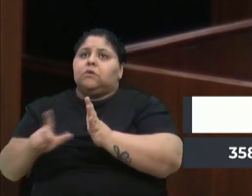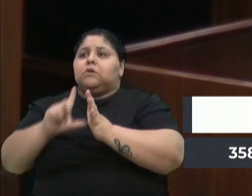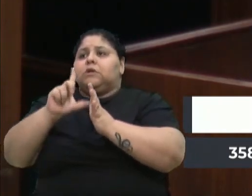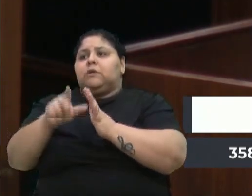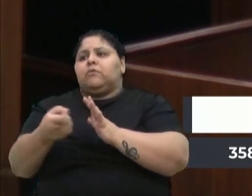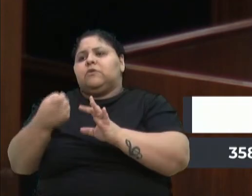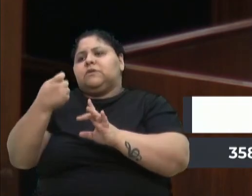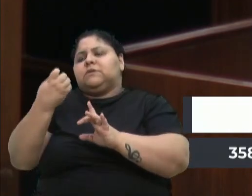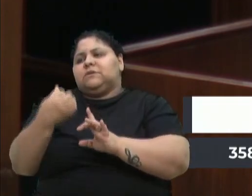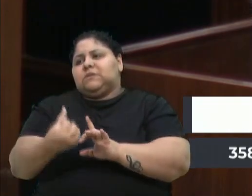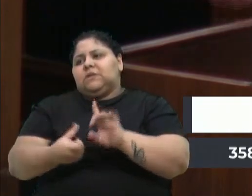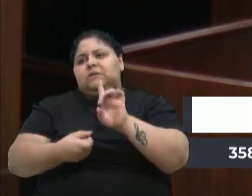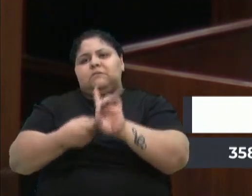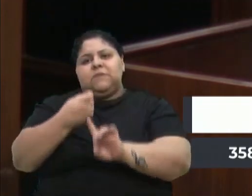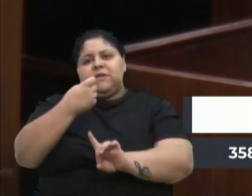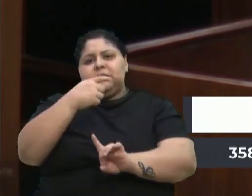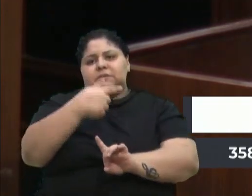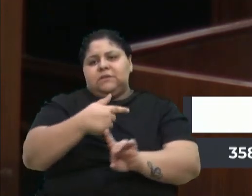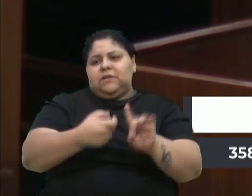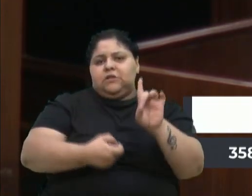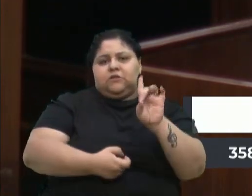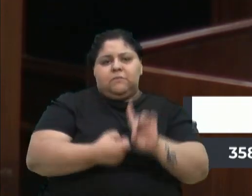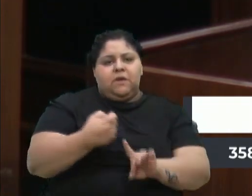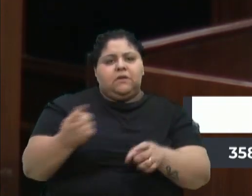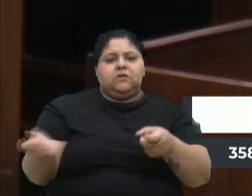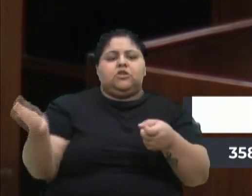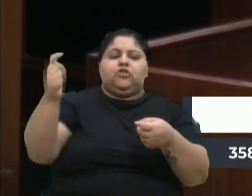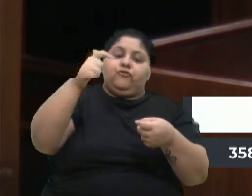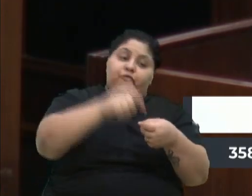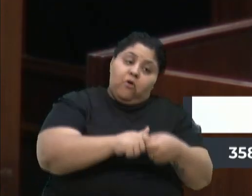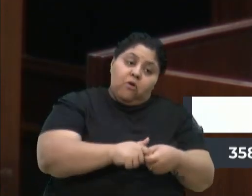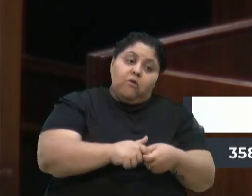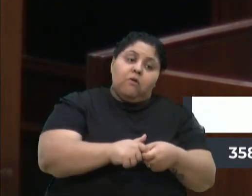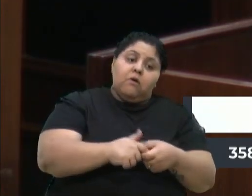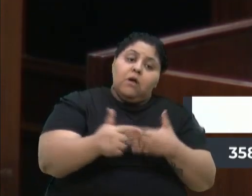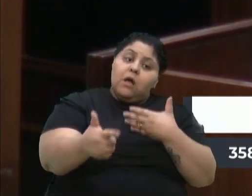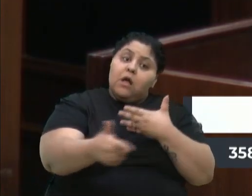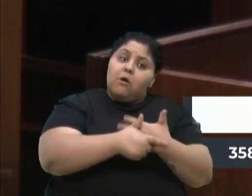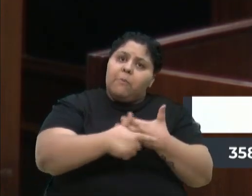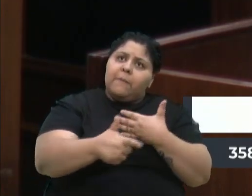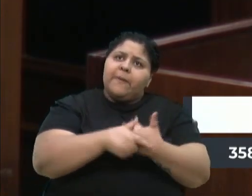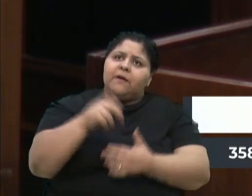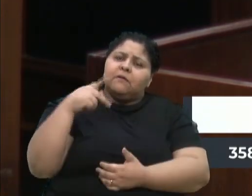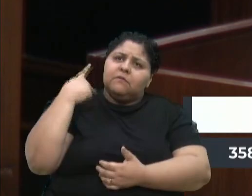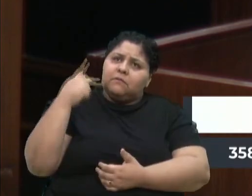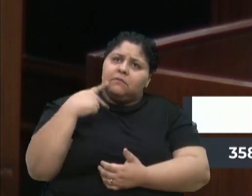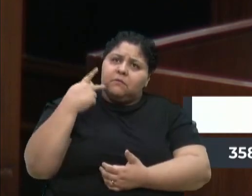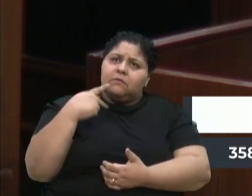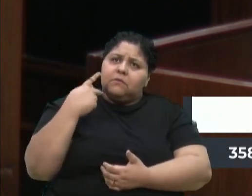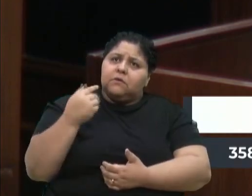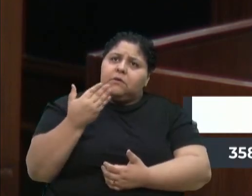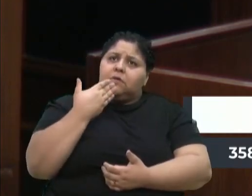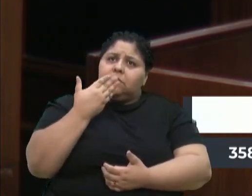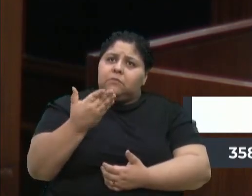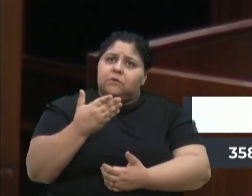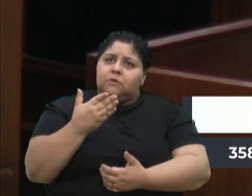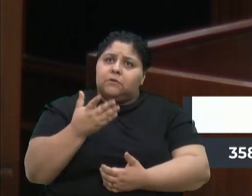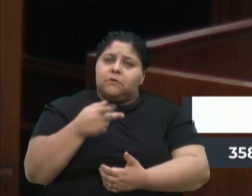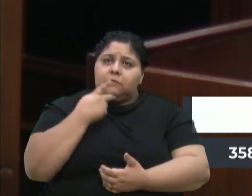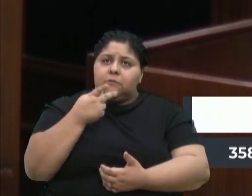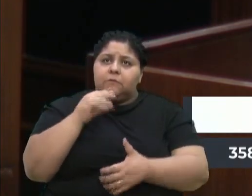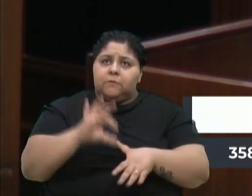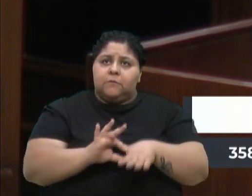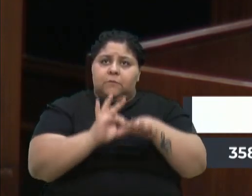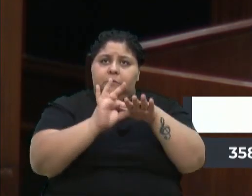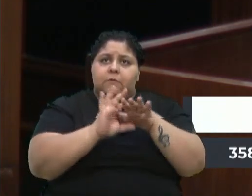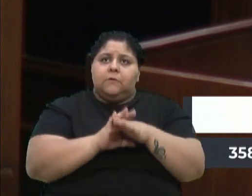meses, 7 meses, 10 meses, nós vamos retornar, né? É o papel. Eu vou pedir declaração de líder aqui, já vou ceder o aparte. Aqui para o senhor.